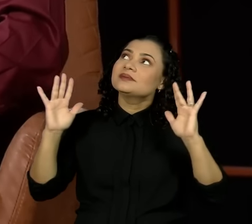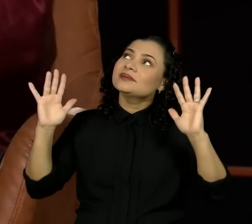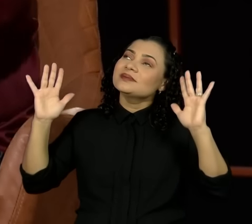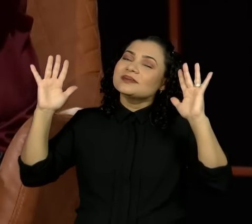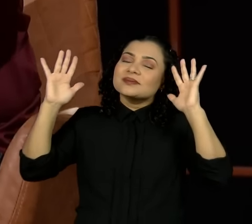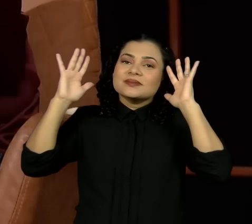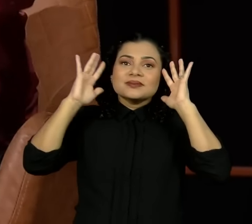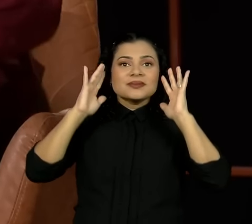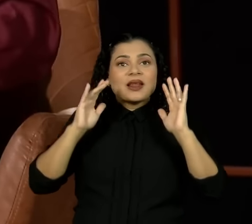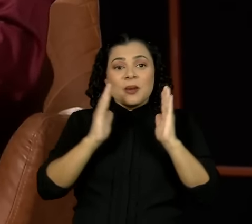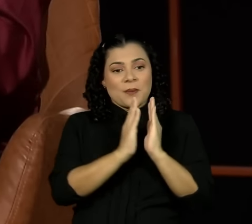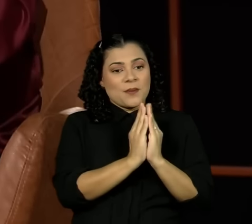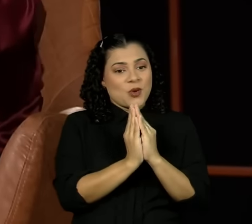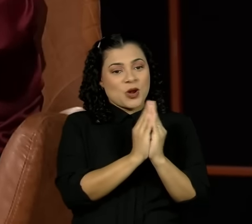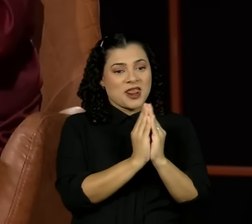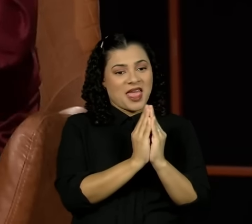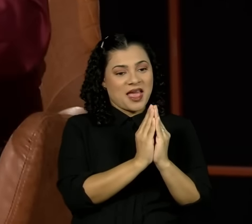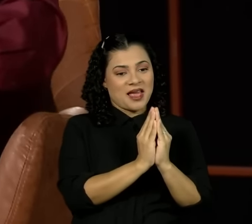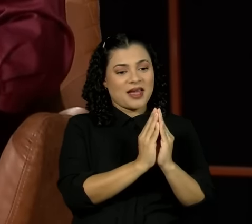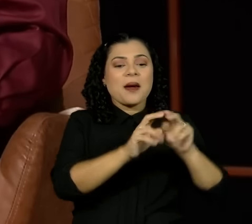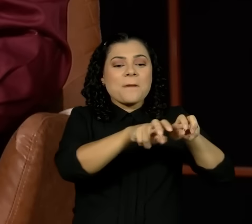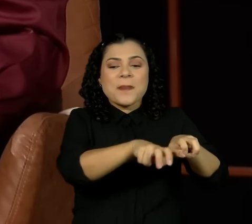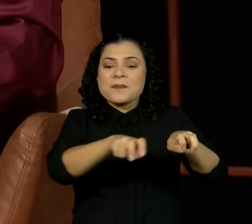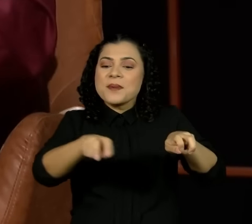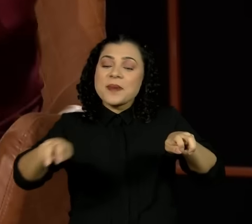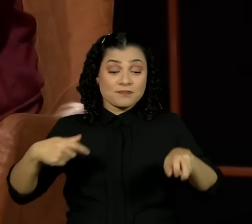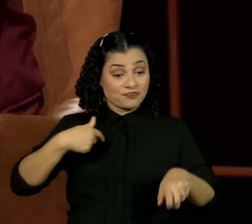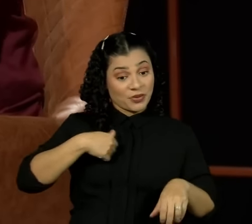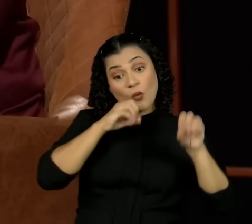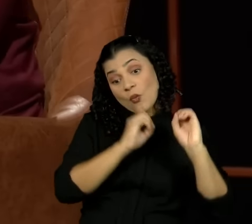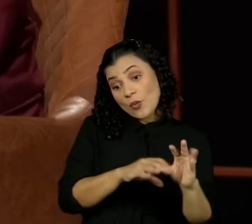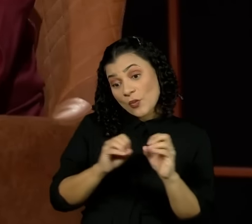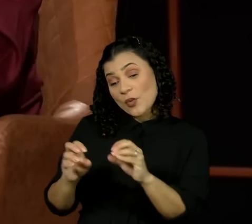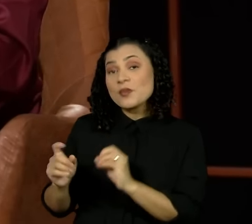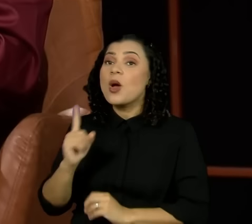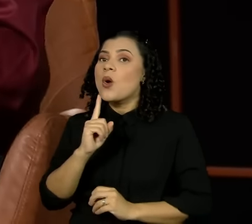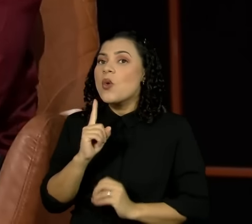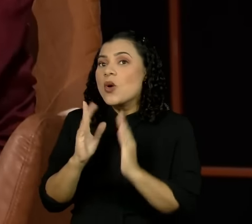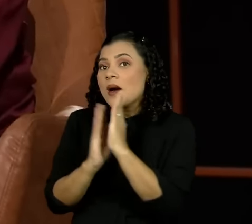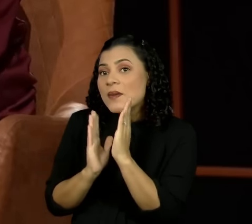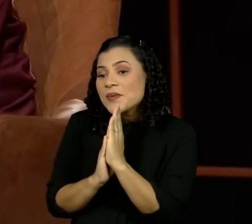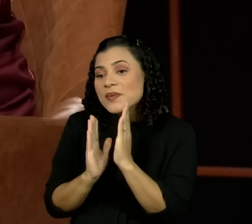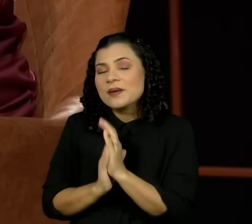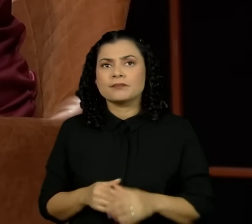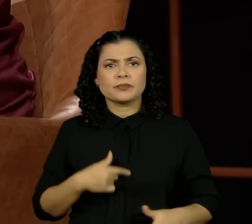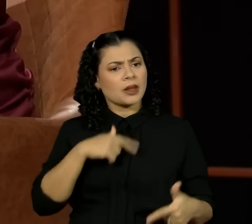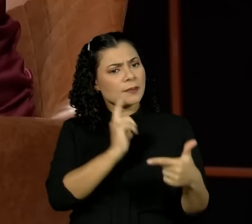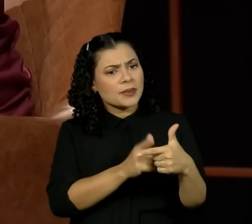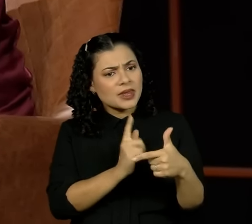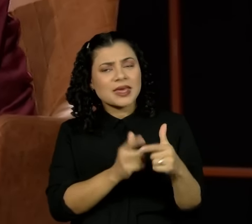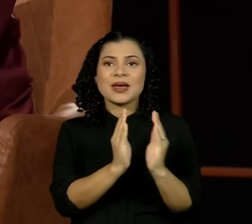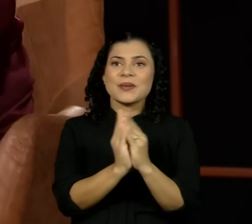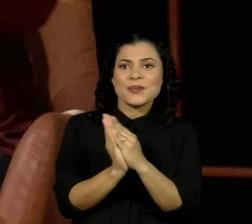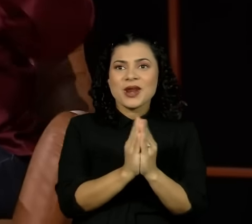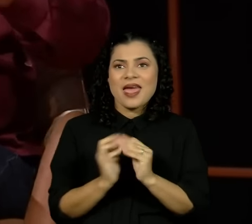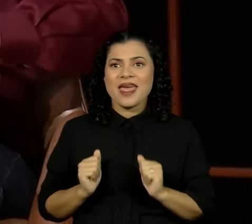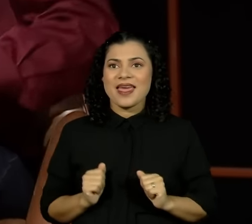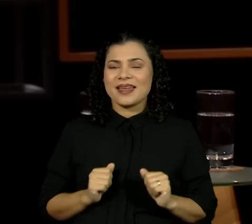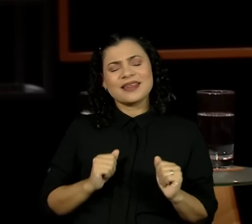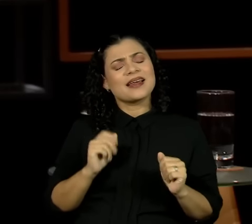põe as suas bonecas em fila, dá aula para as bonecas, faz aniversário para a boneca, briga com a boneca que não se portou bem, põe